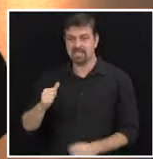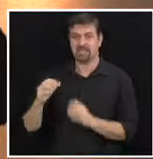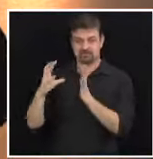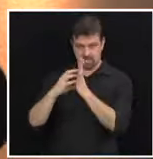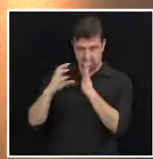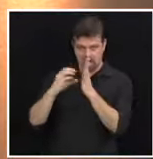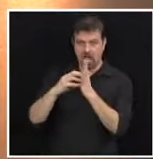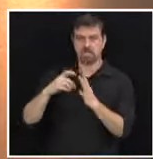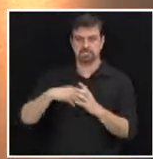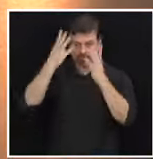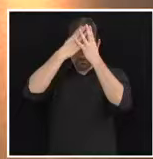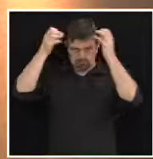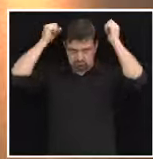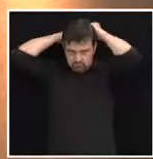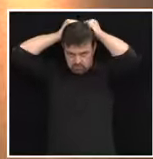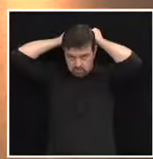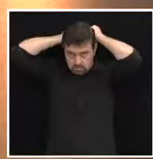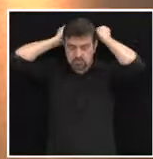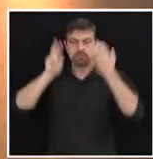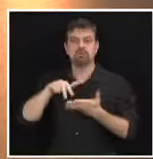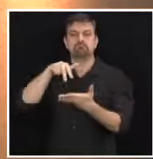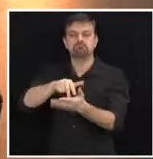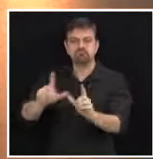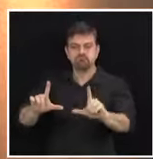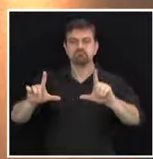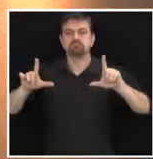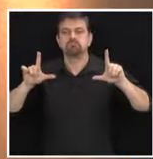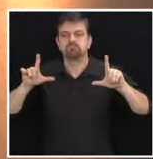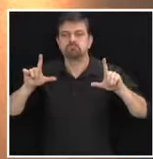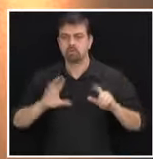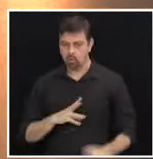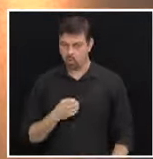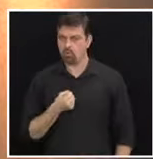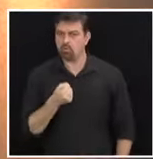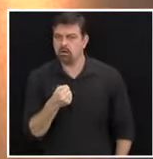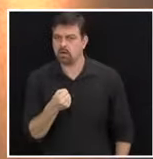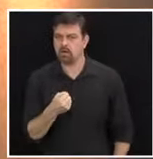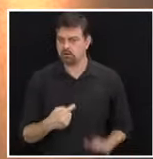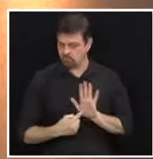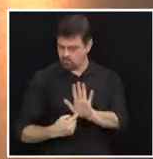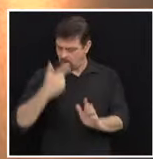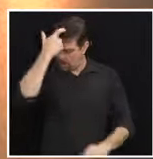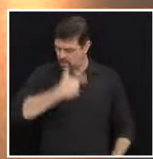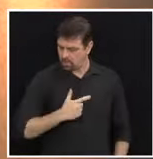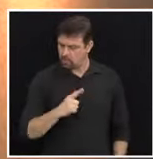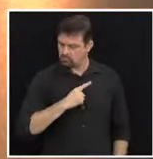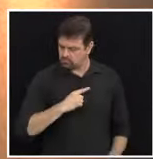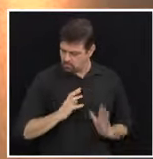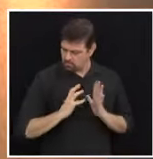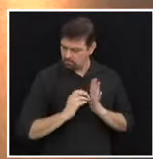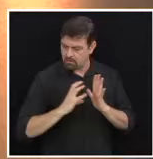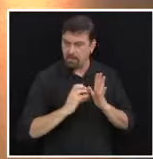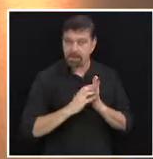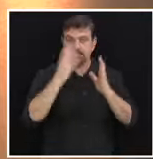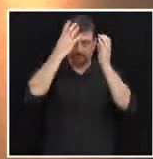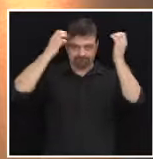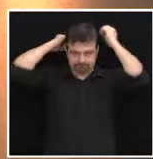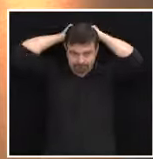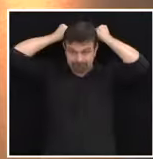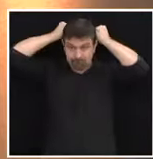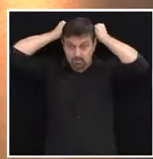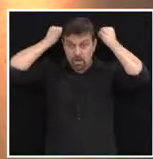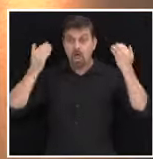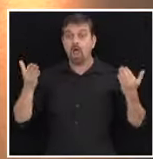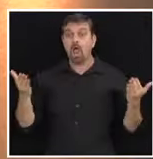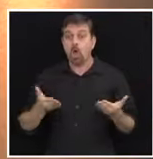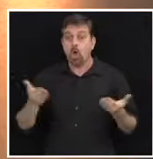uma campanha em massa, tanto na mídia, para divulgação. Hoje o que nós precisamos é de campanha